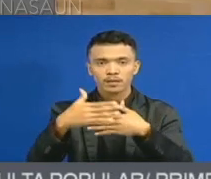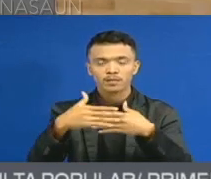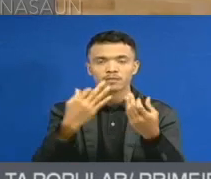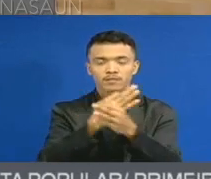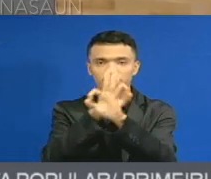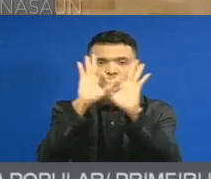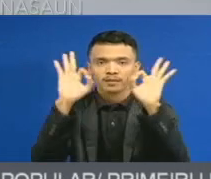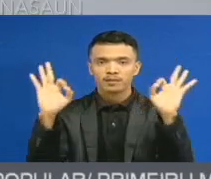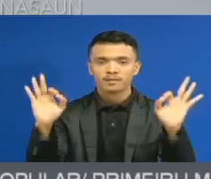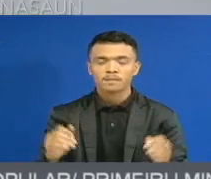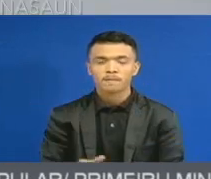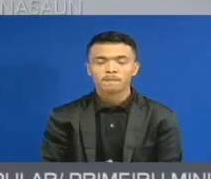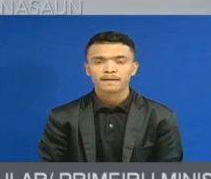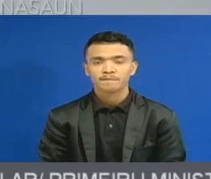finalizou-na.